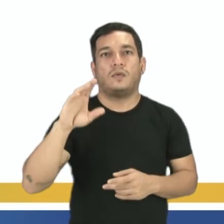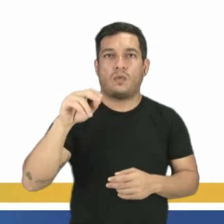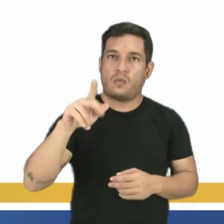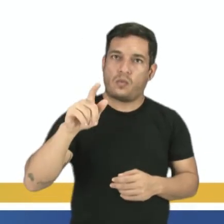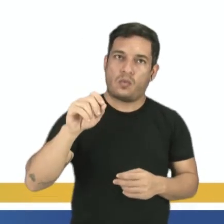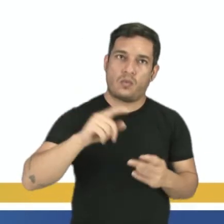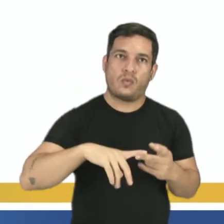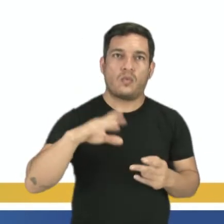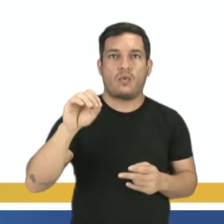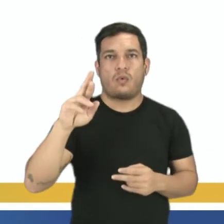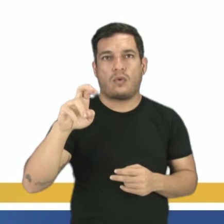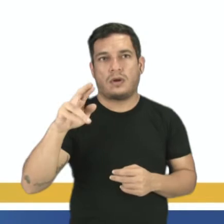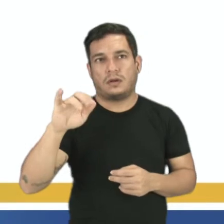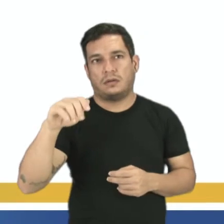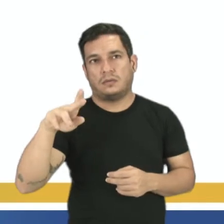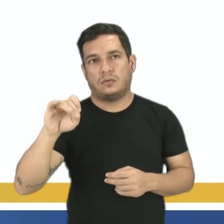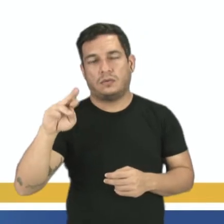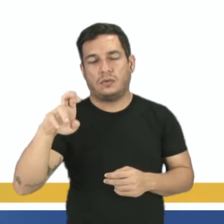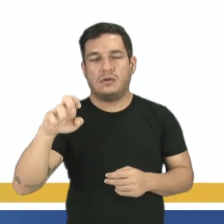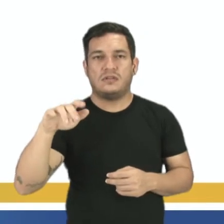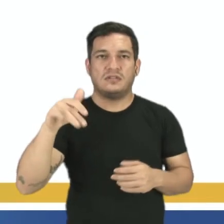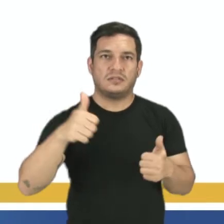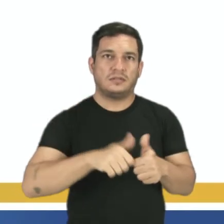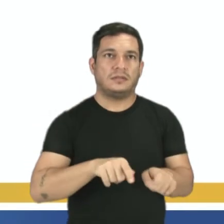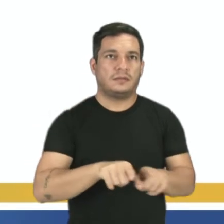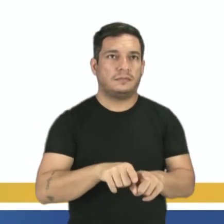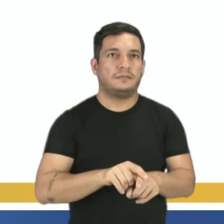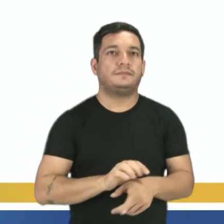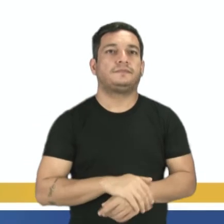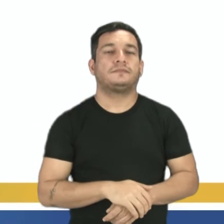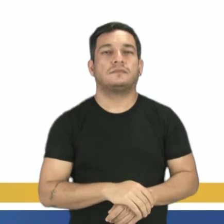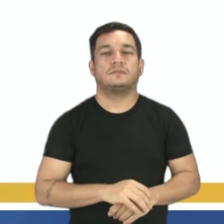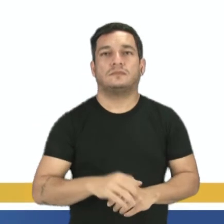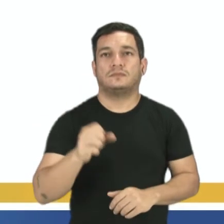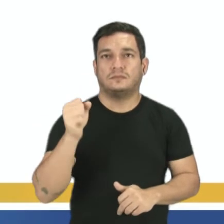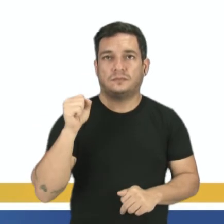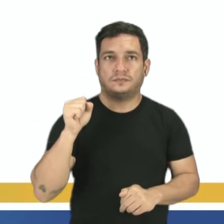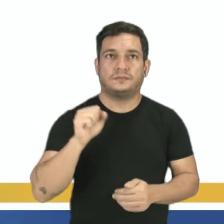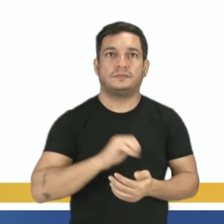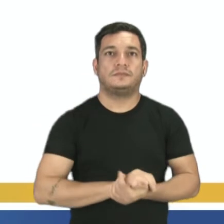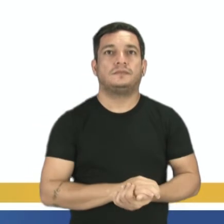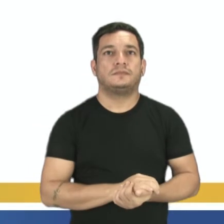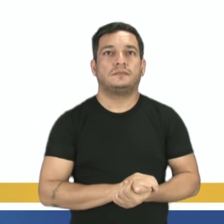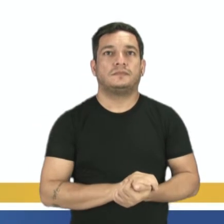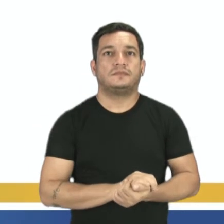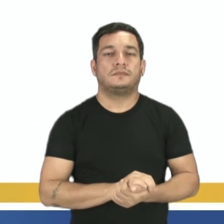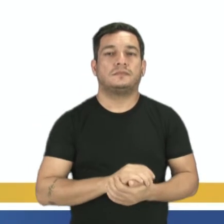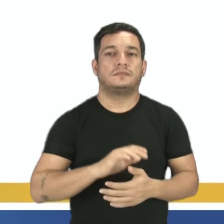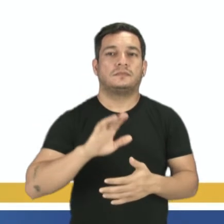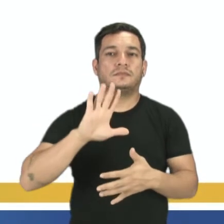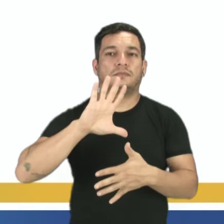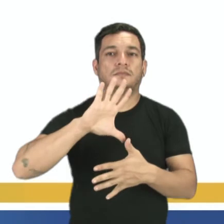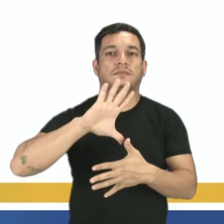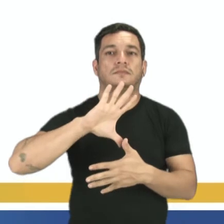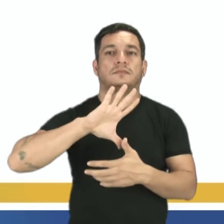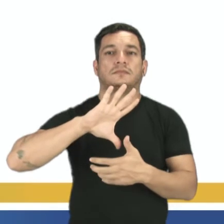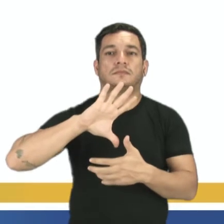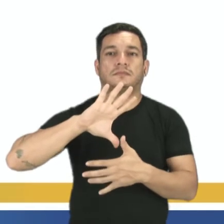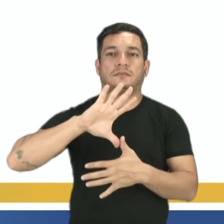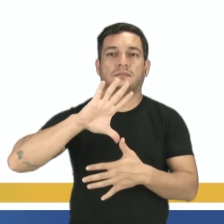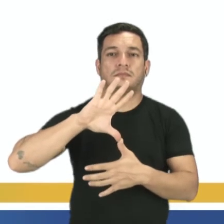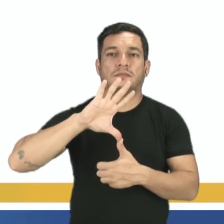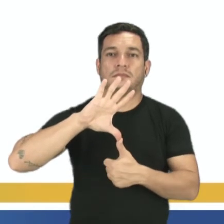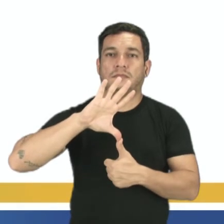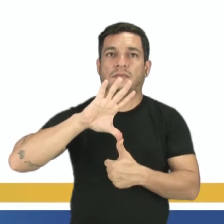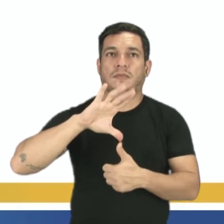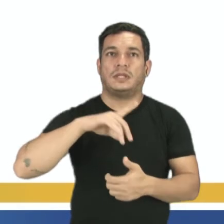Coreia do Norte, né, com ditador, né, que está lá. Tudo bem? Vamos aqui para a América do Sul, né, nós temos exemplos